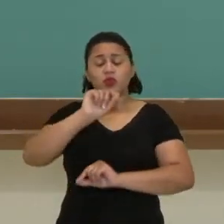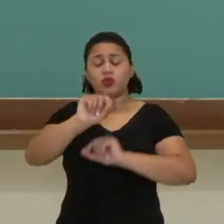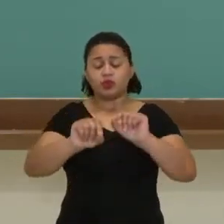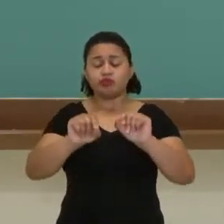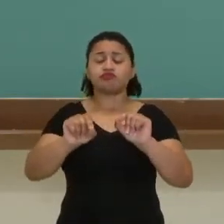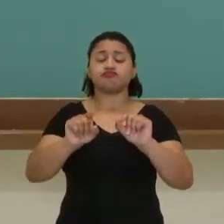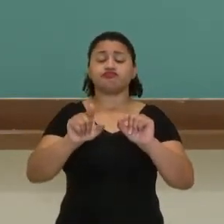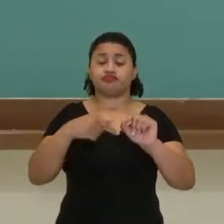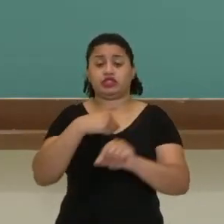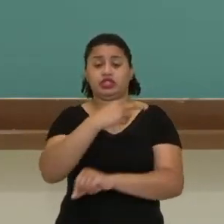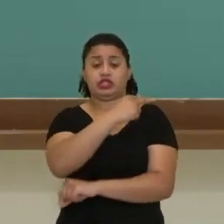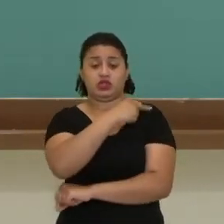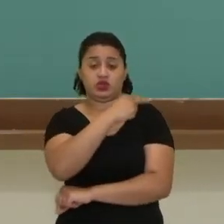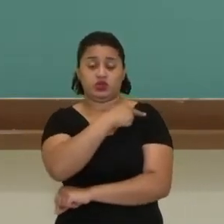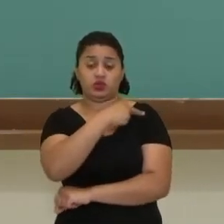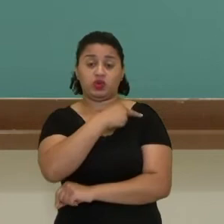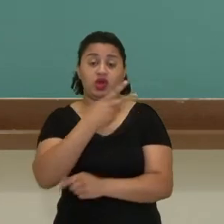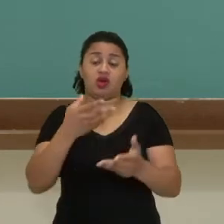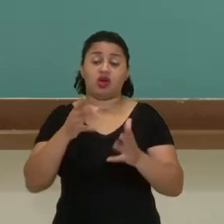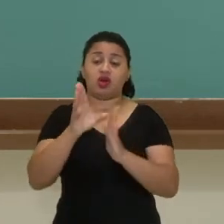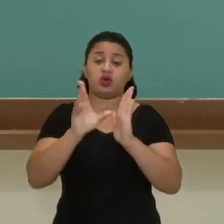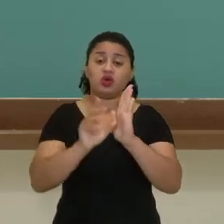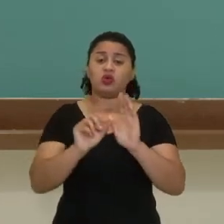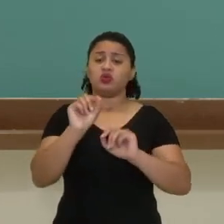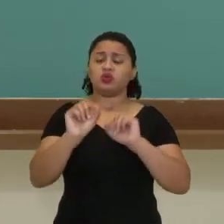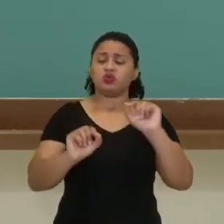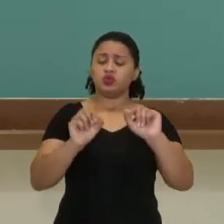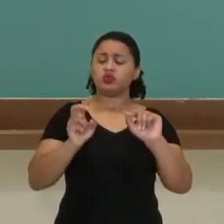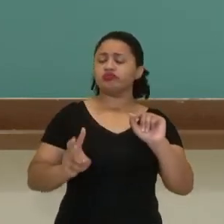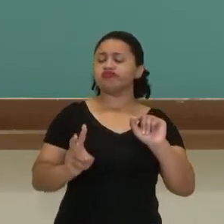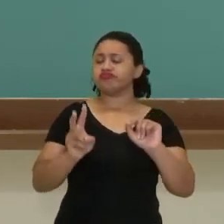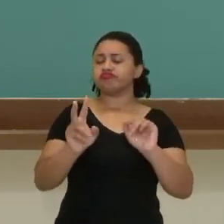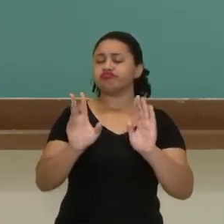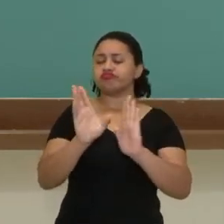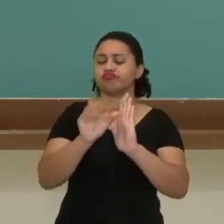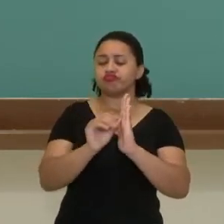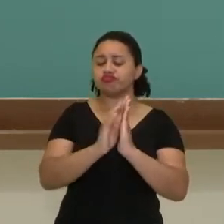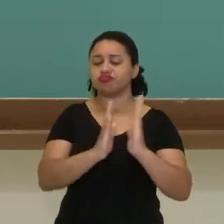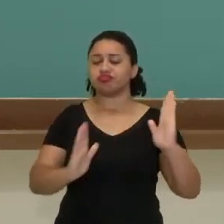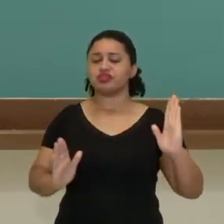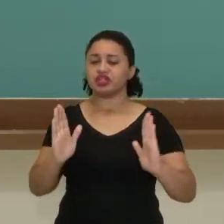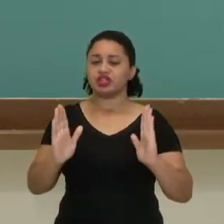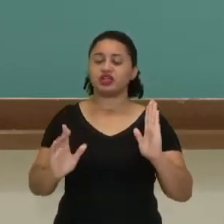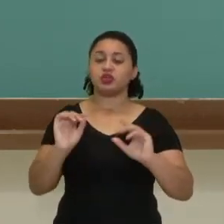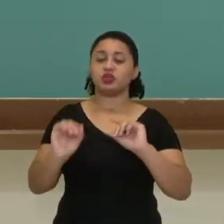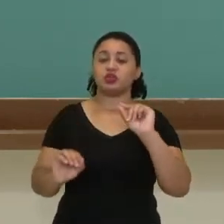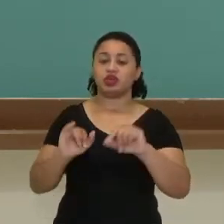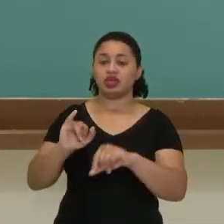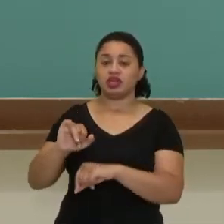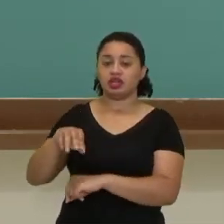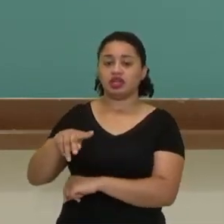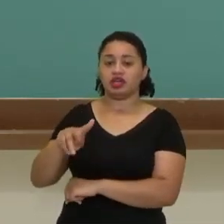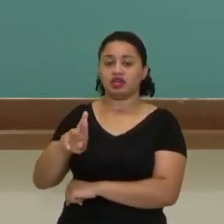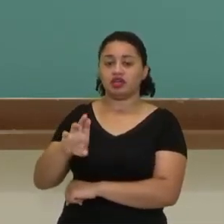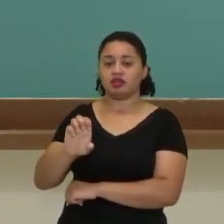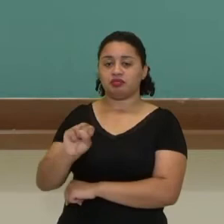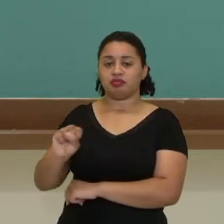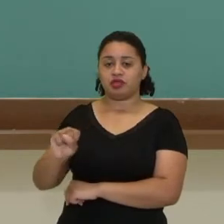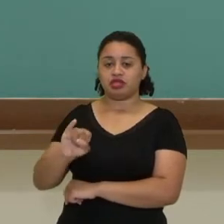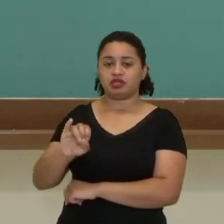série, vamos falar sobre impressionismo, mais uma parte sobre esse movimento artístico tão importante da história da arte,